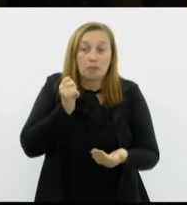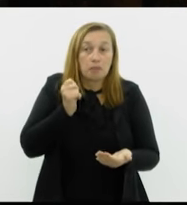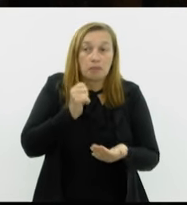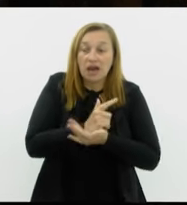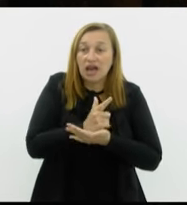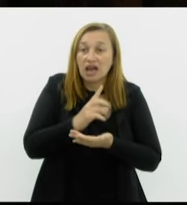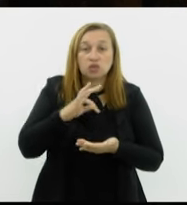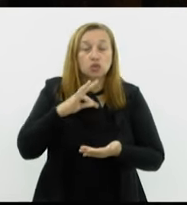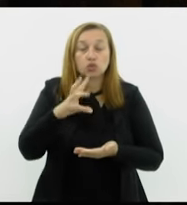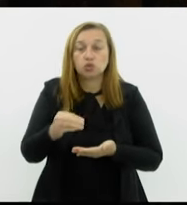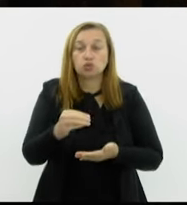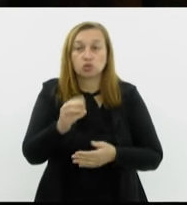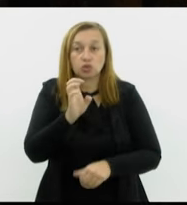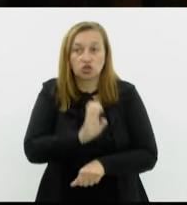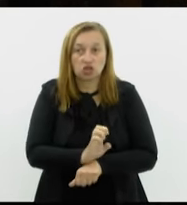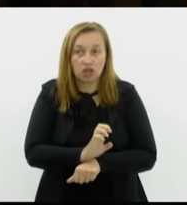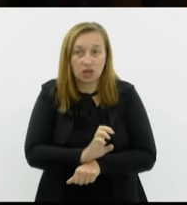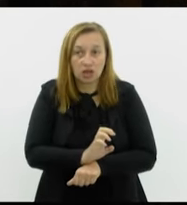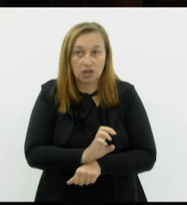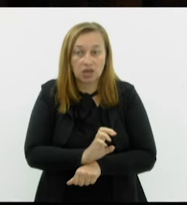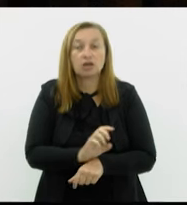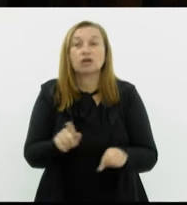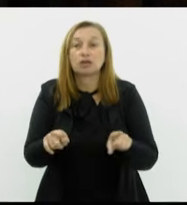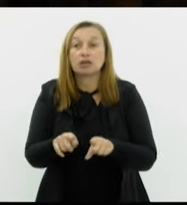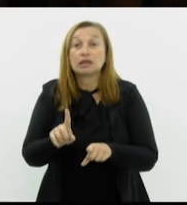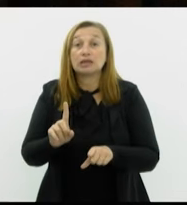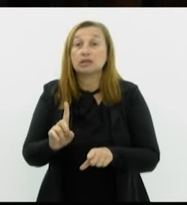Estado, sem contar a dívida.